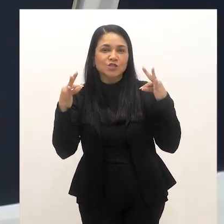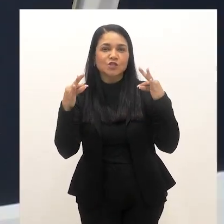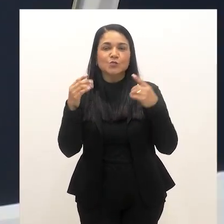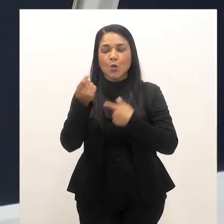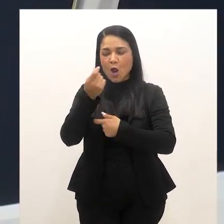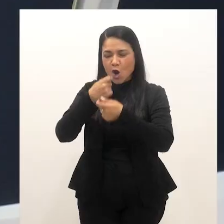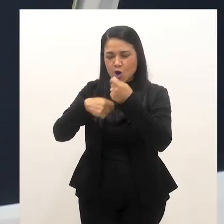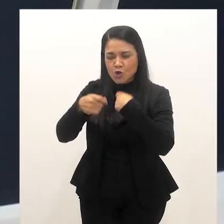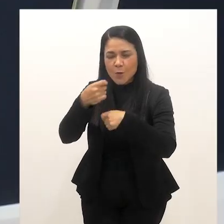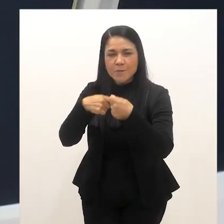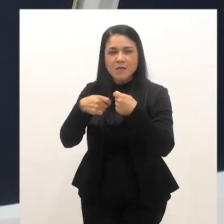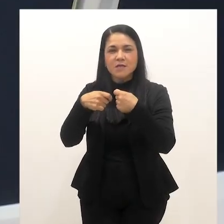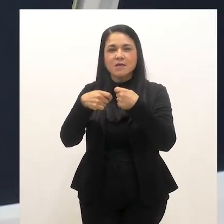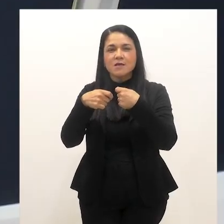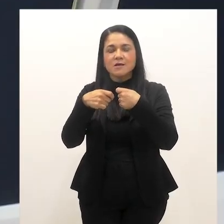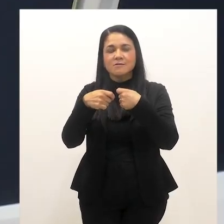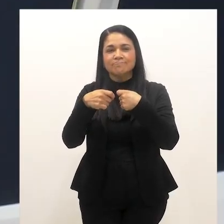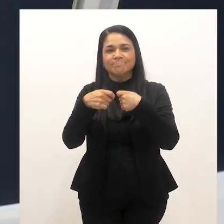para a nossa economia,